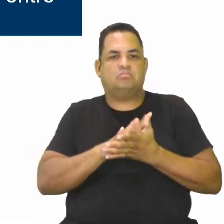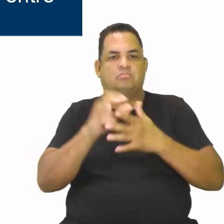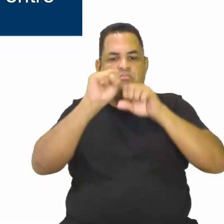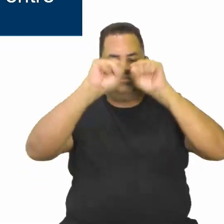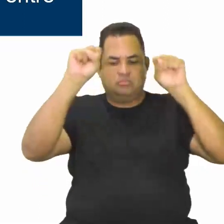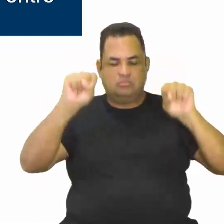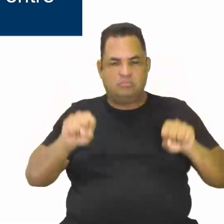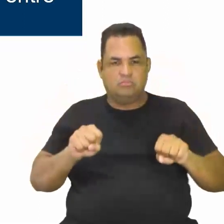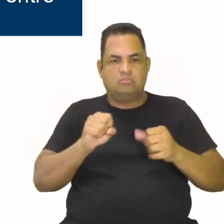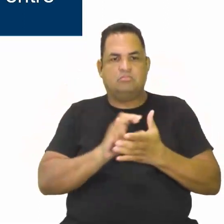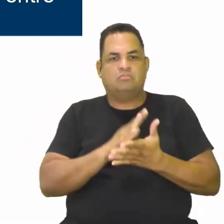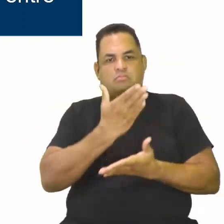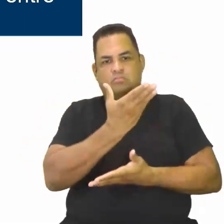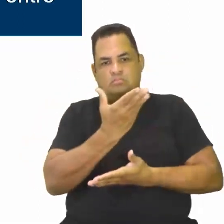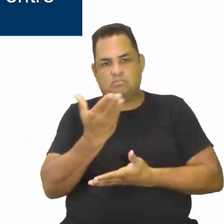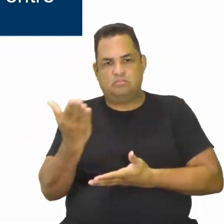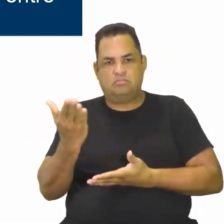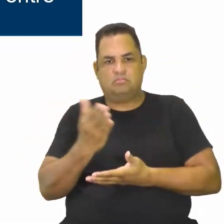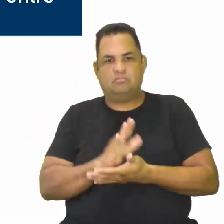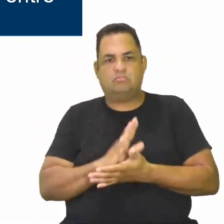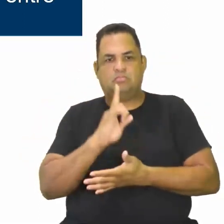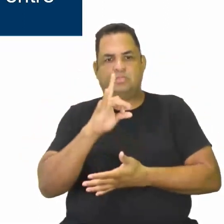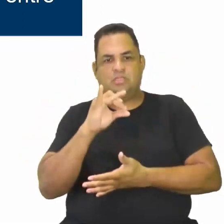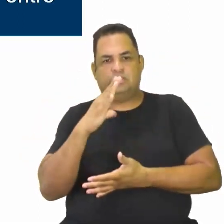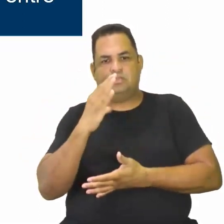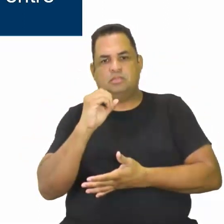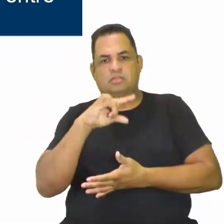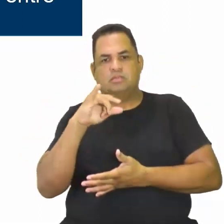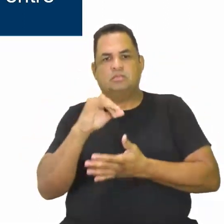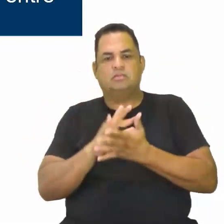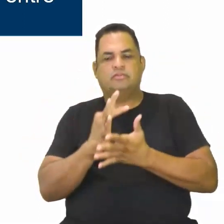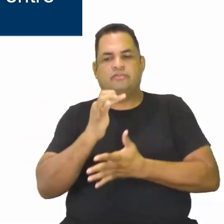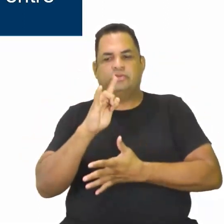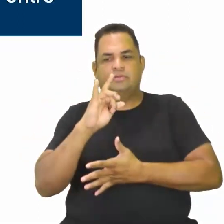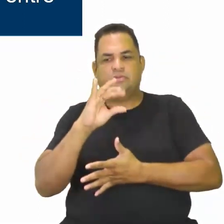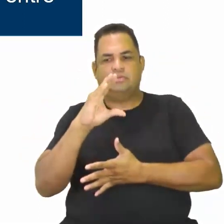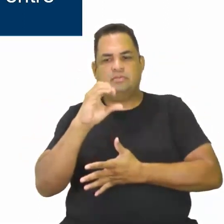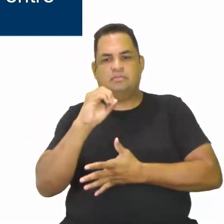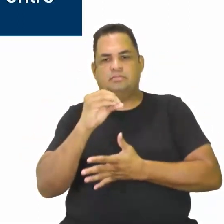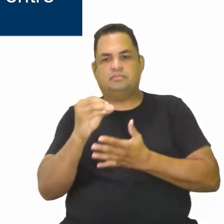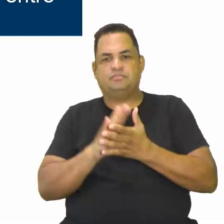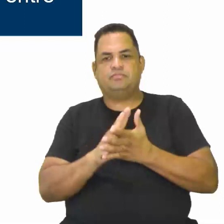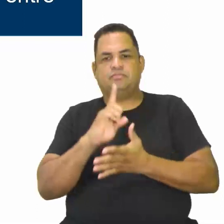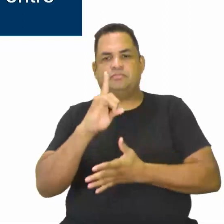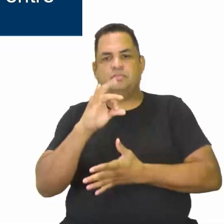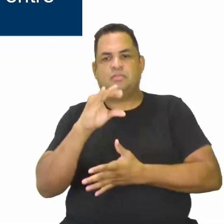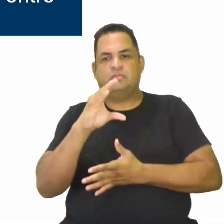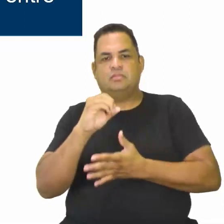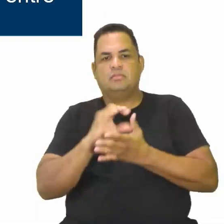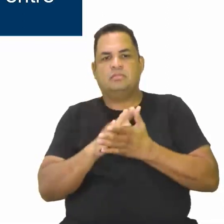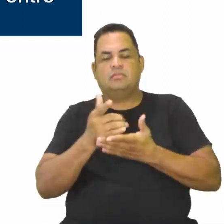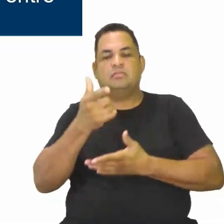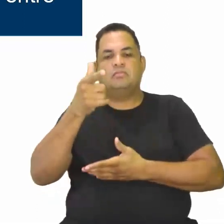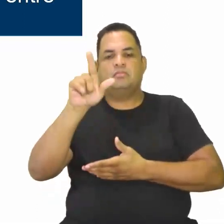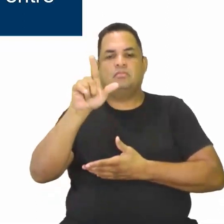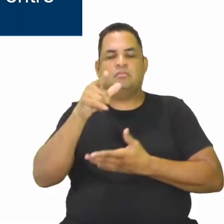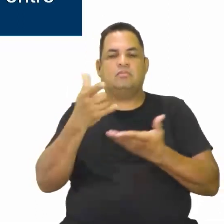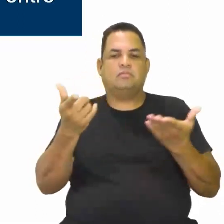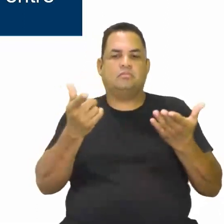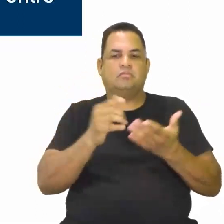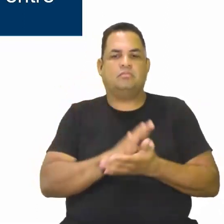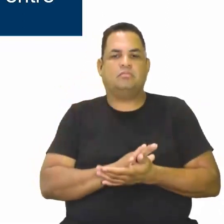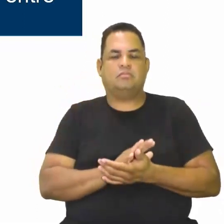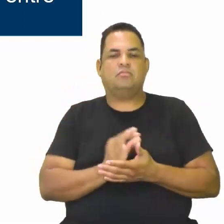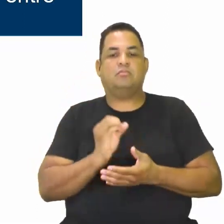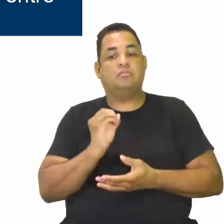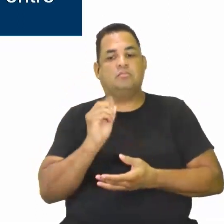um sistema, como decantação, filtração, destilação e entre